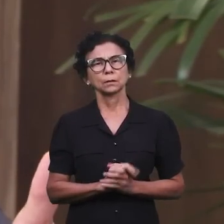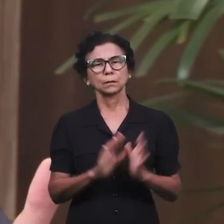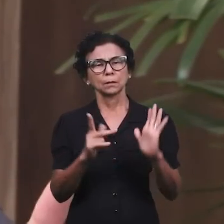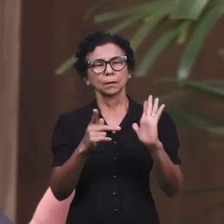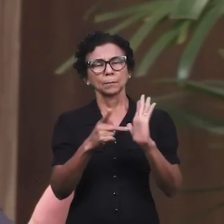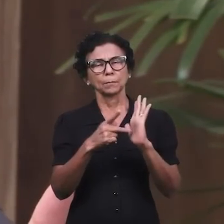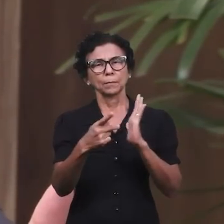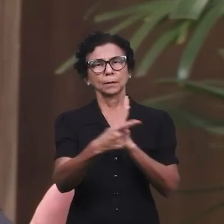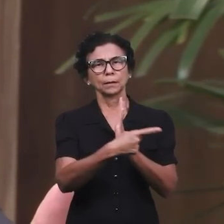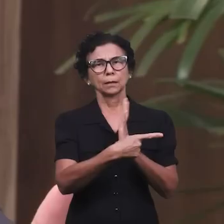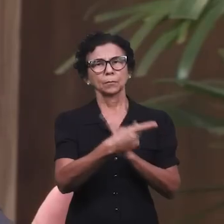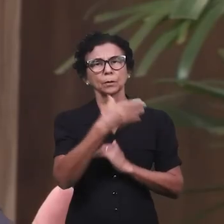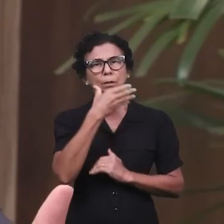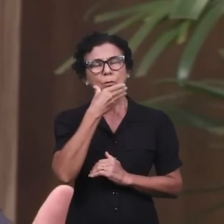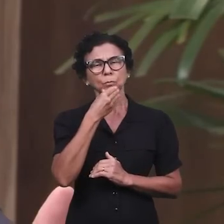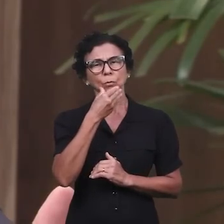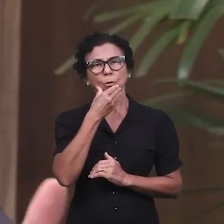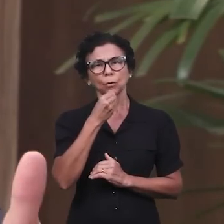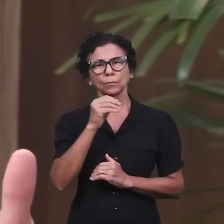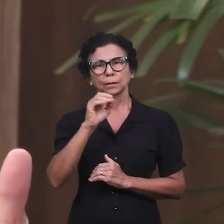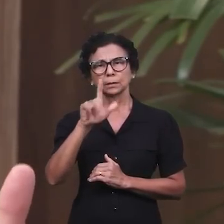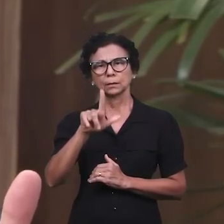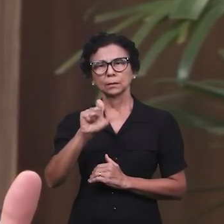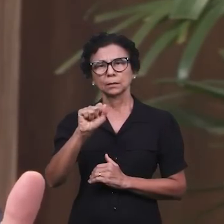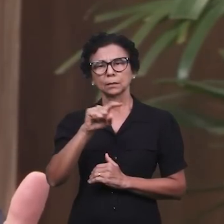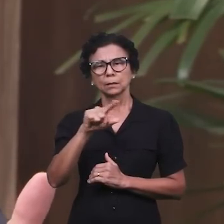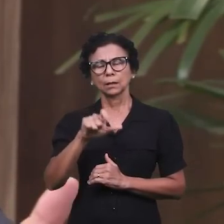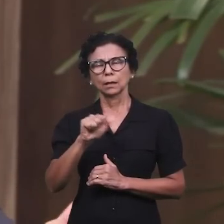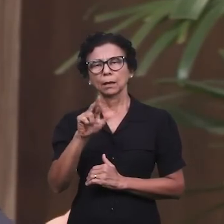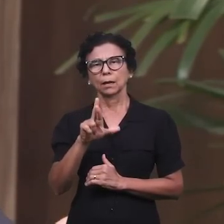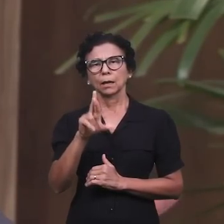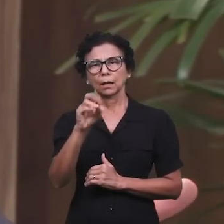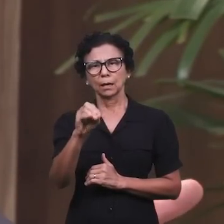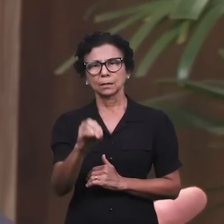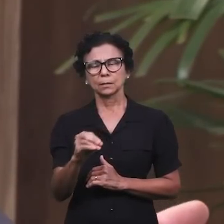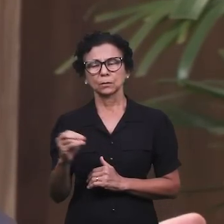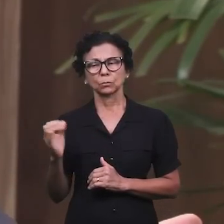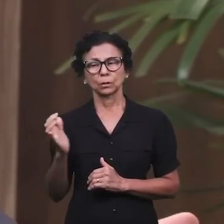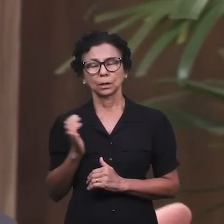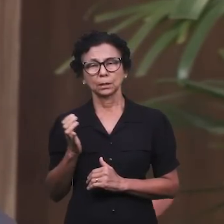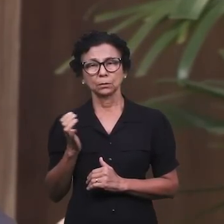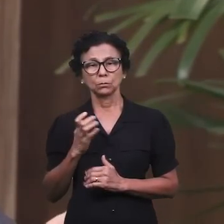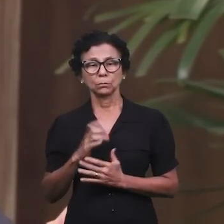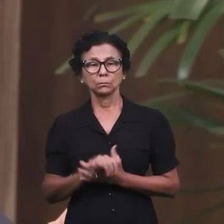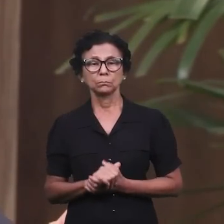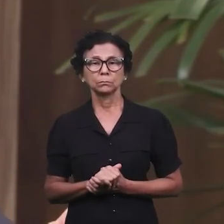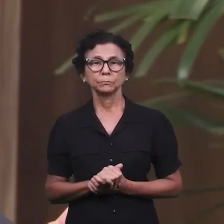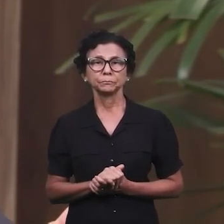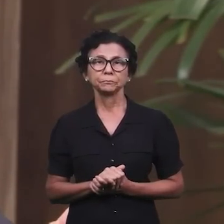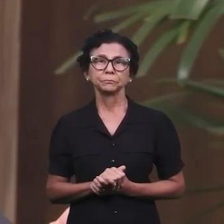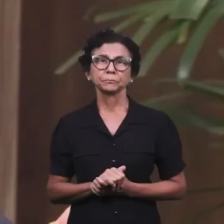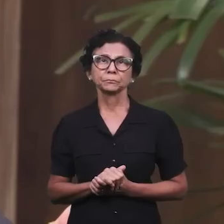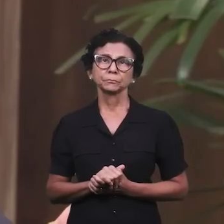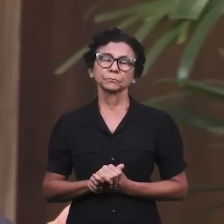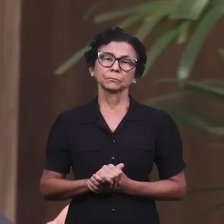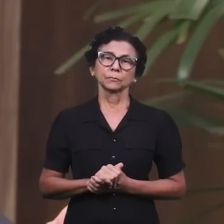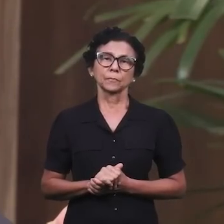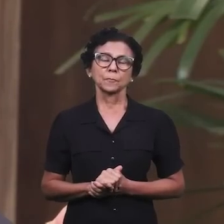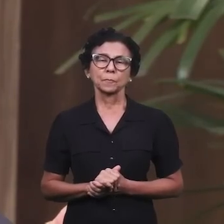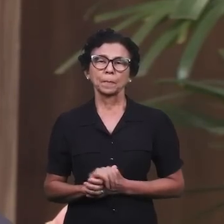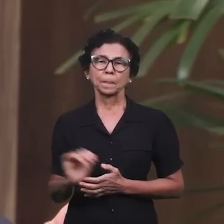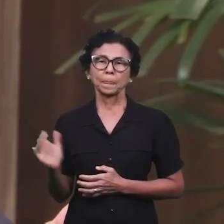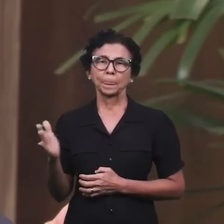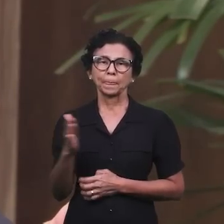e Lázaro, né? Quando Lázaro foi chamado pelo Senhor e o rico padecia no